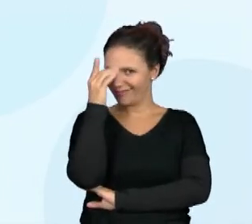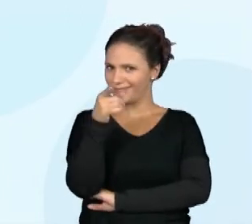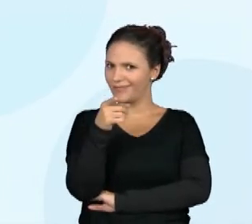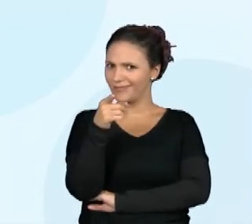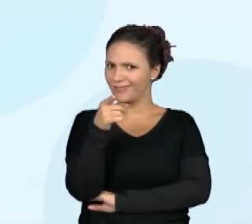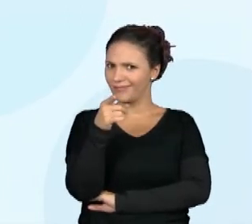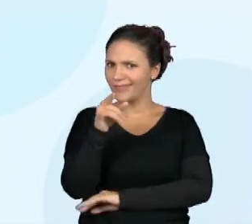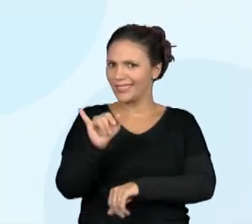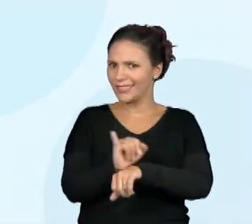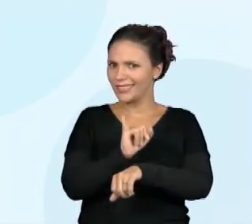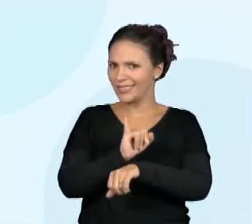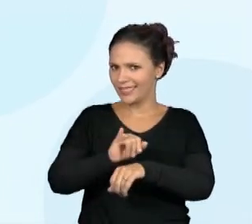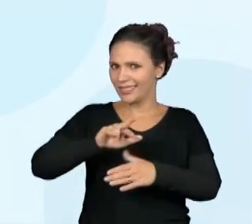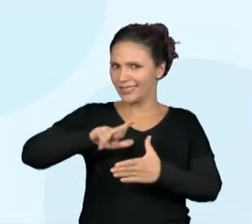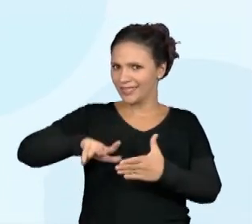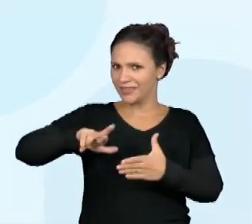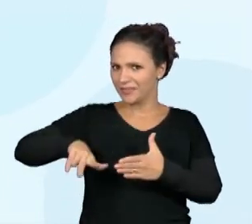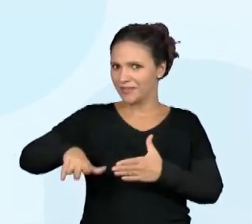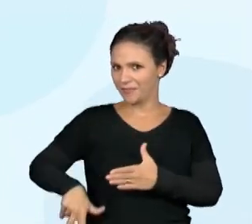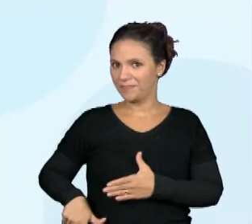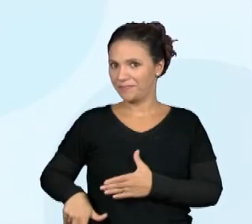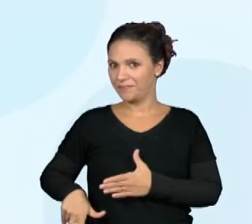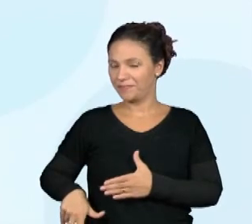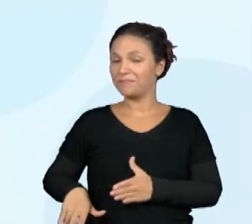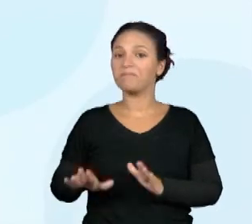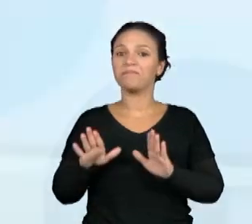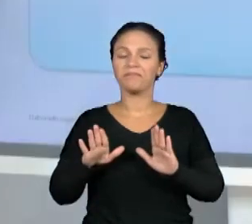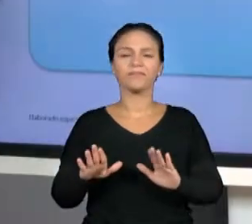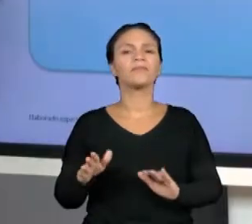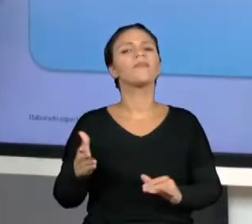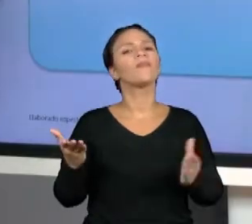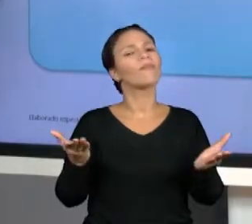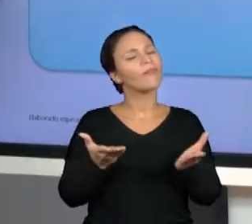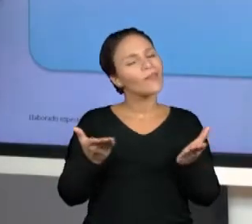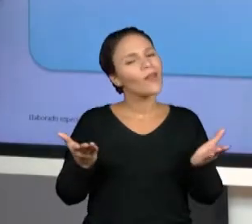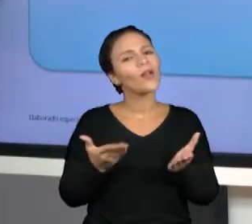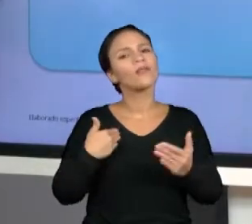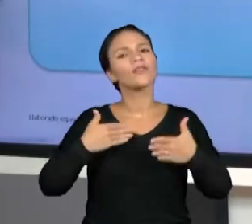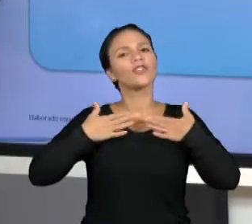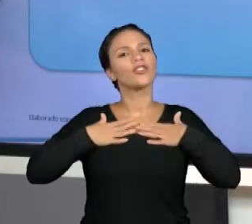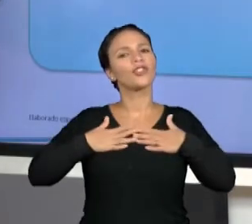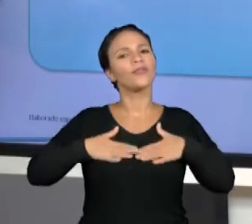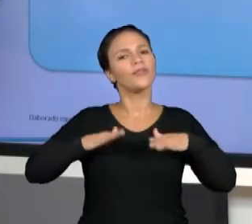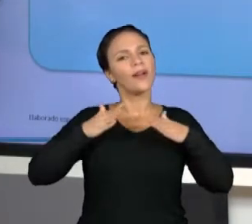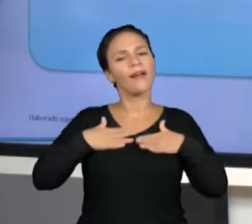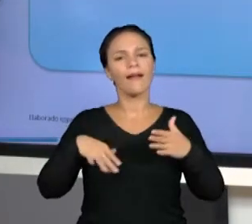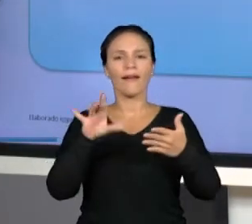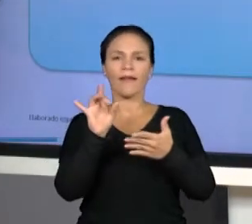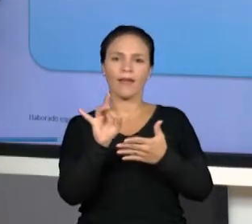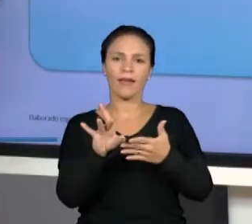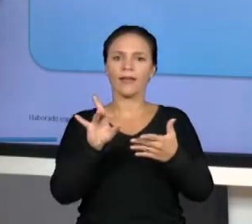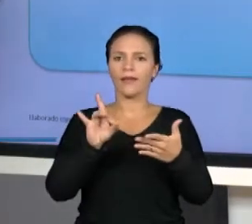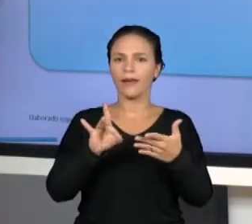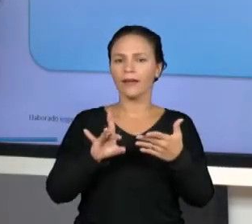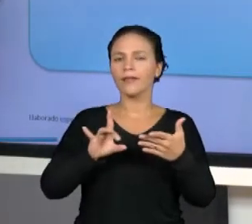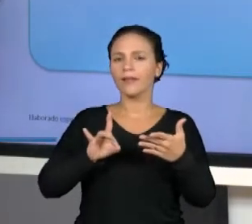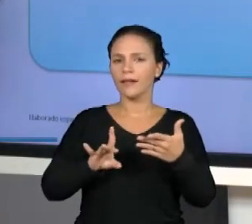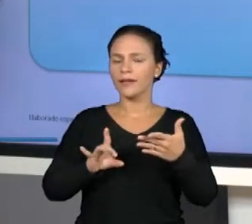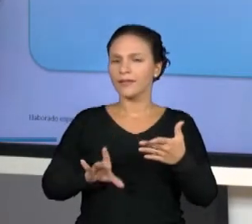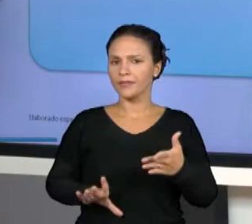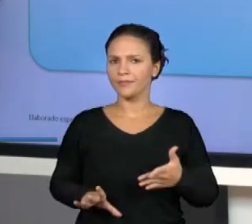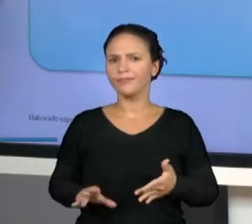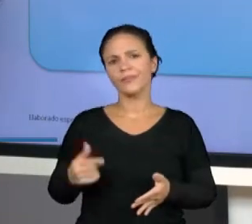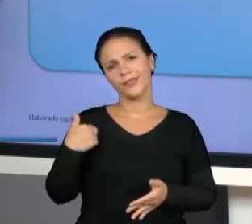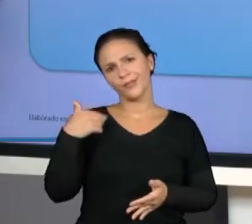conhecem várias das que eu vou mostrar aqui. Por isso que eu vou explorar aí devagar cada uma delas. E eu também sei que